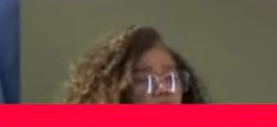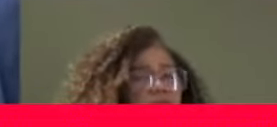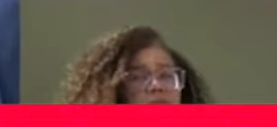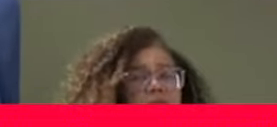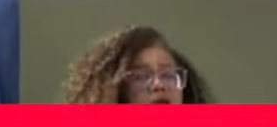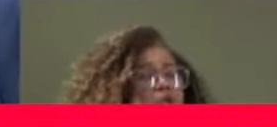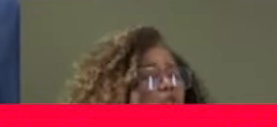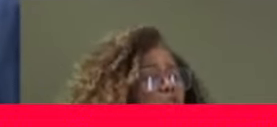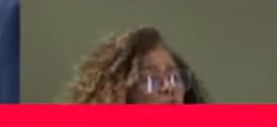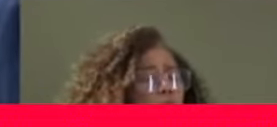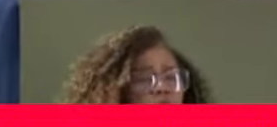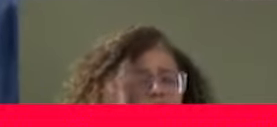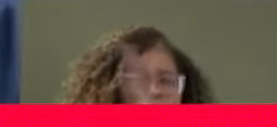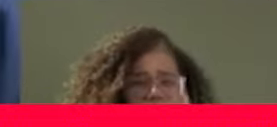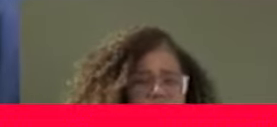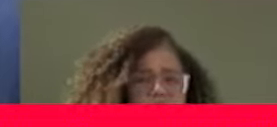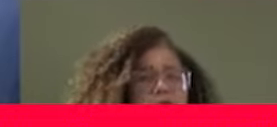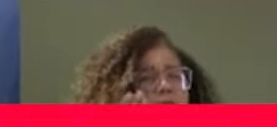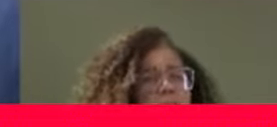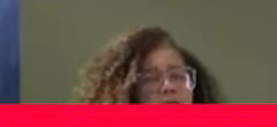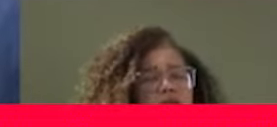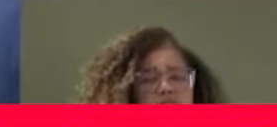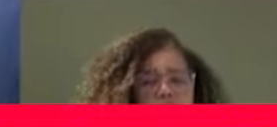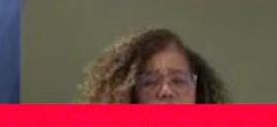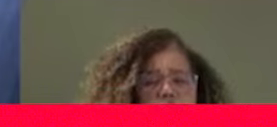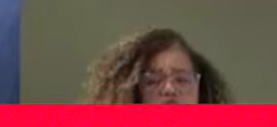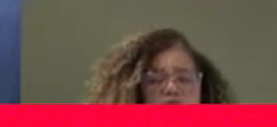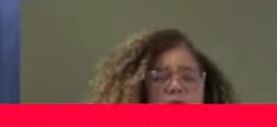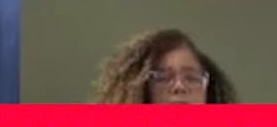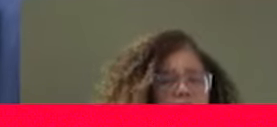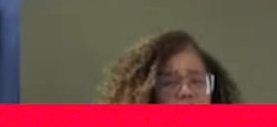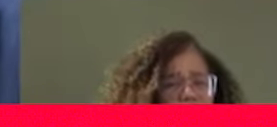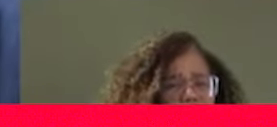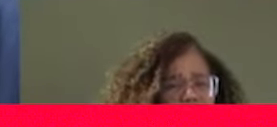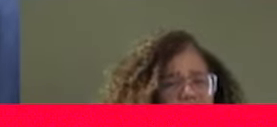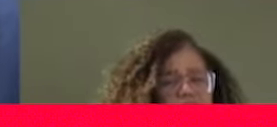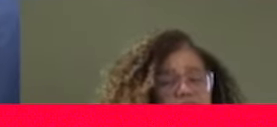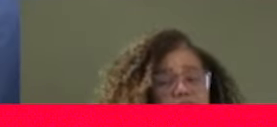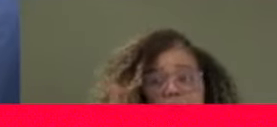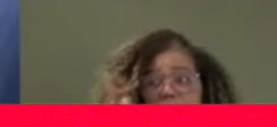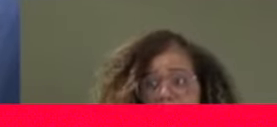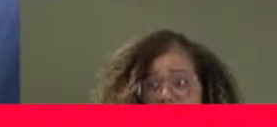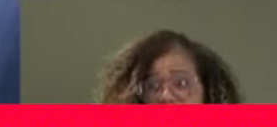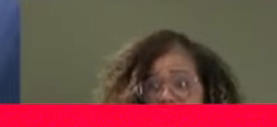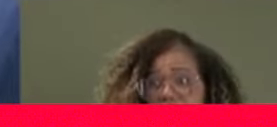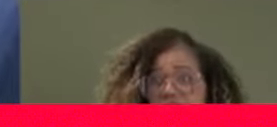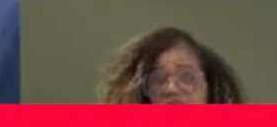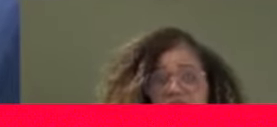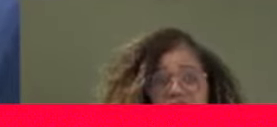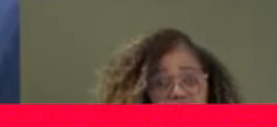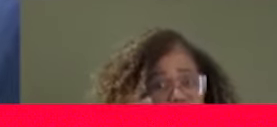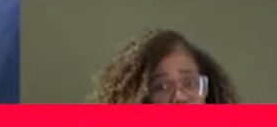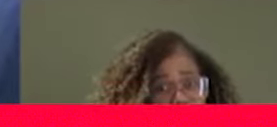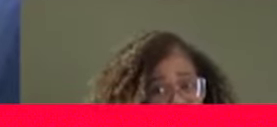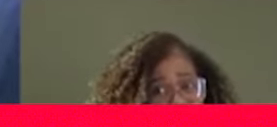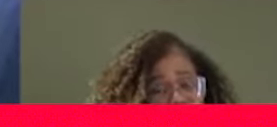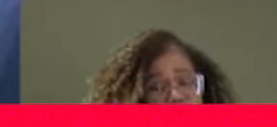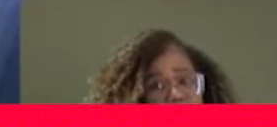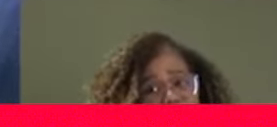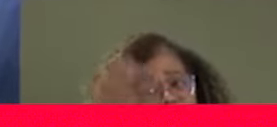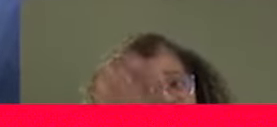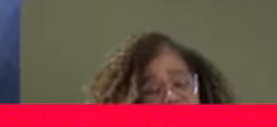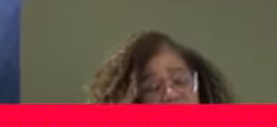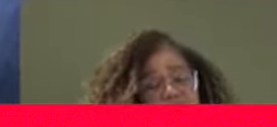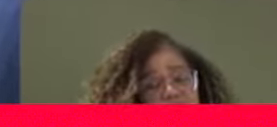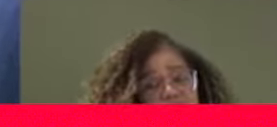brasileiros que perderam seus entes queridos senhor presidente temos discutido severamente na comissão de